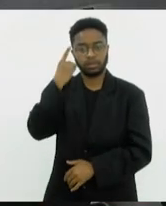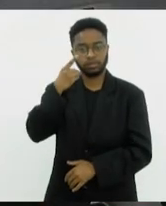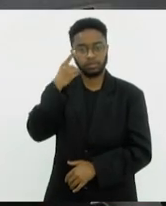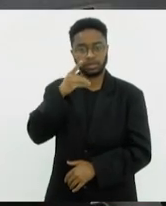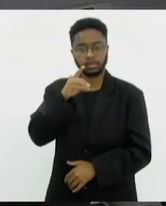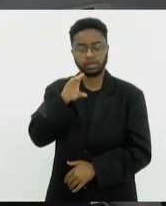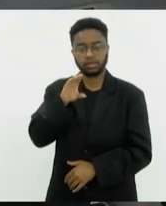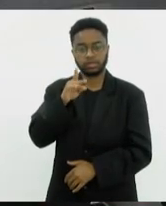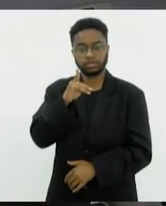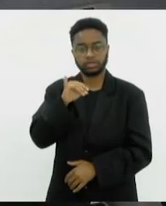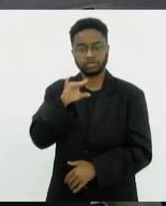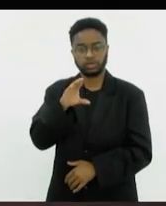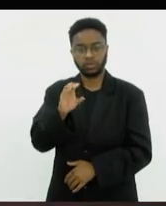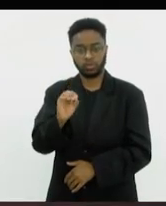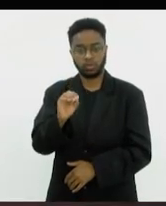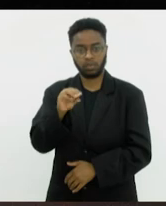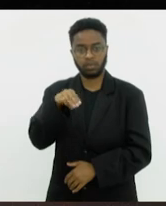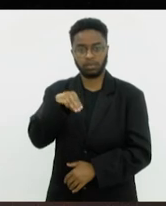Chico Machado,